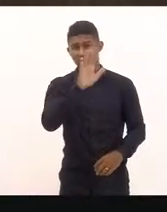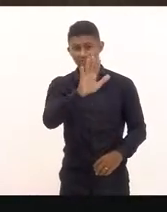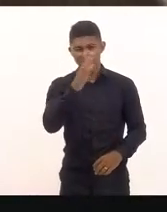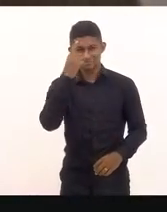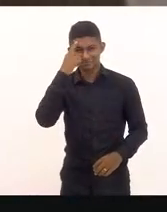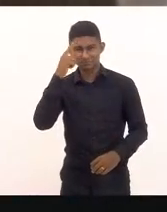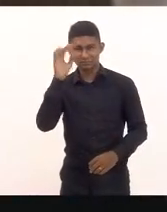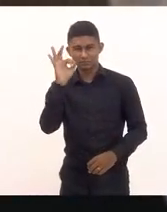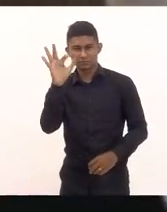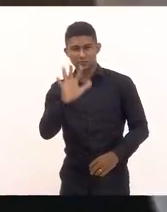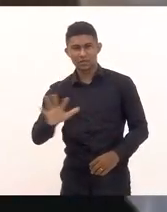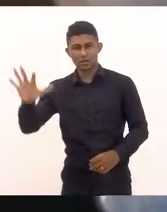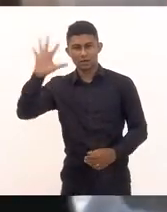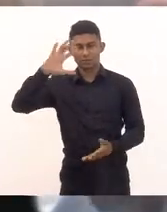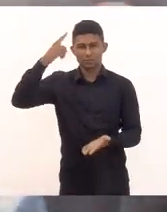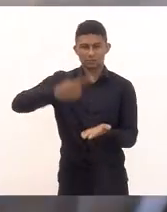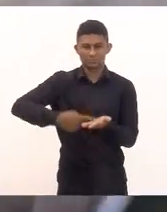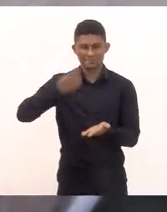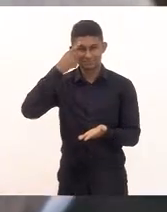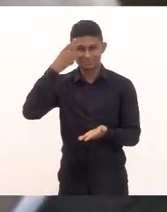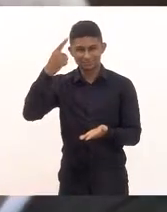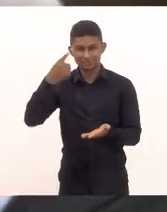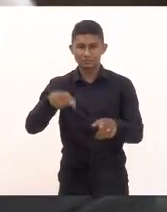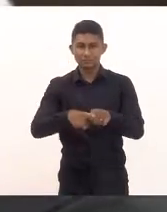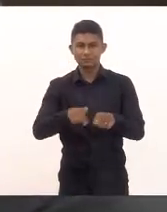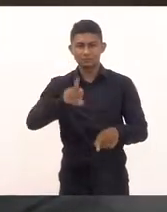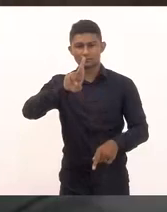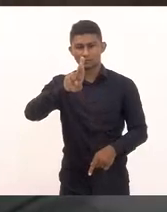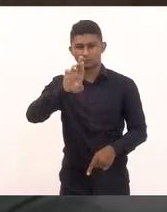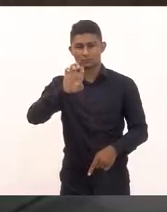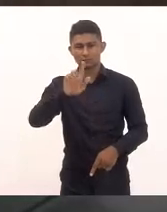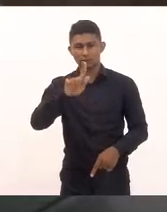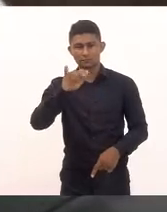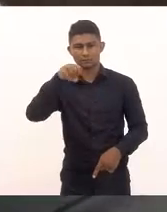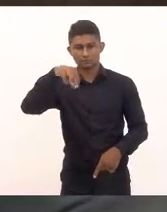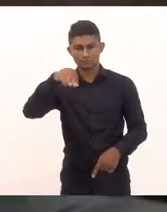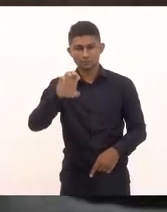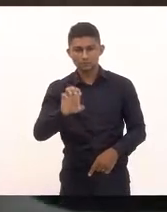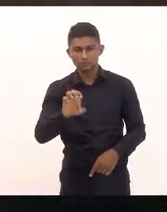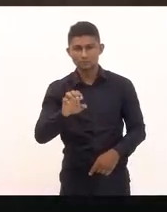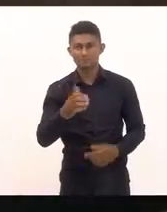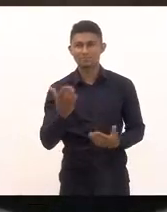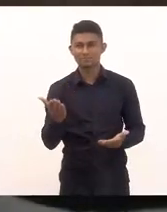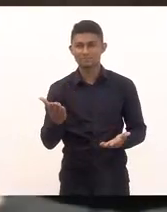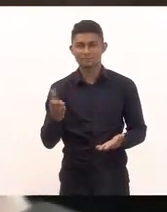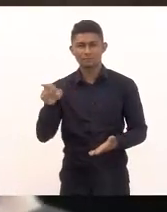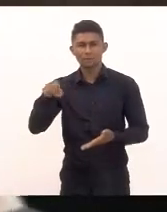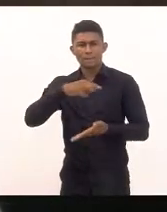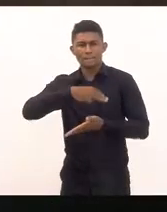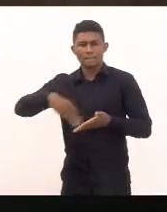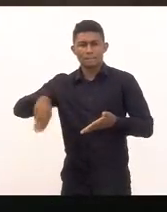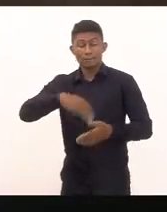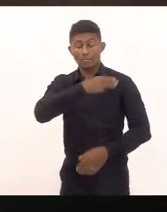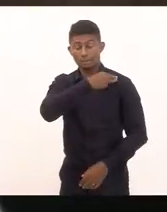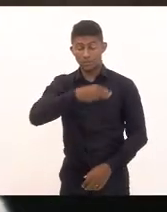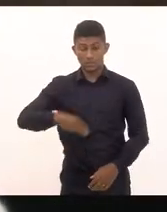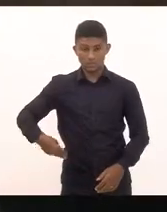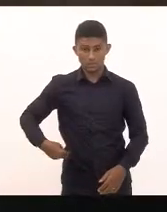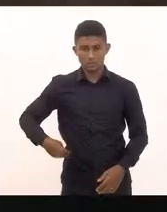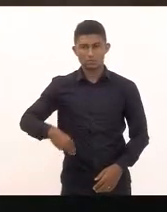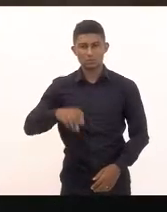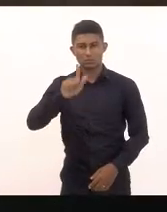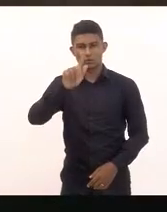Federativo e o regime de recuperação fiscal, o senhor ministro Guedes deveria ter mandado para